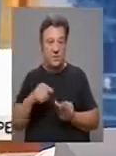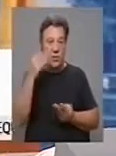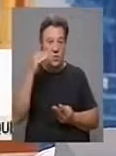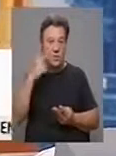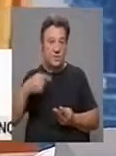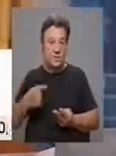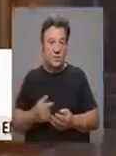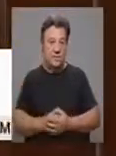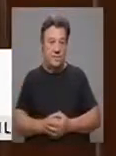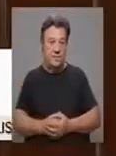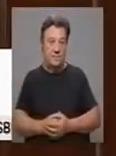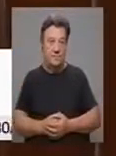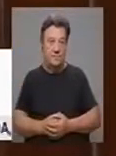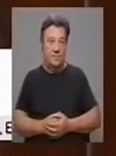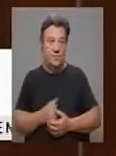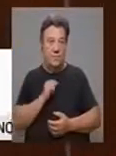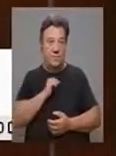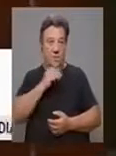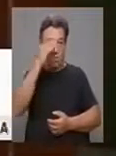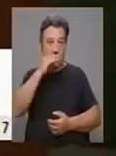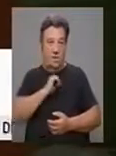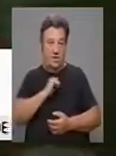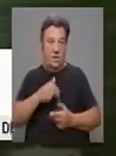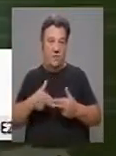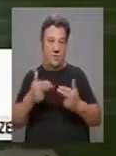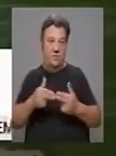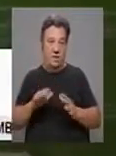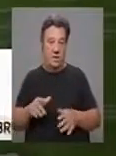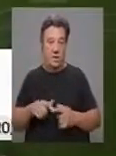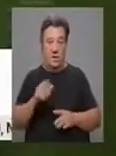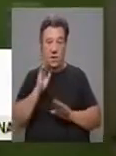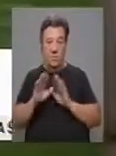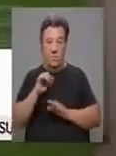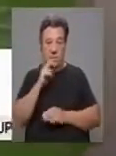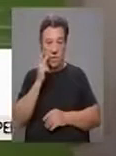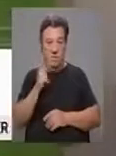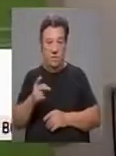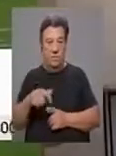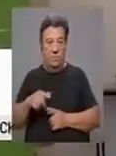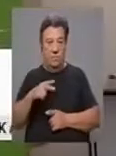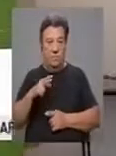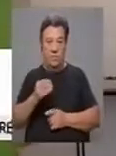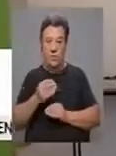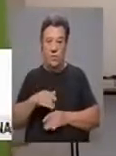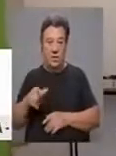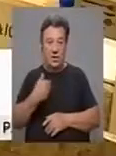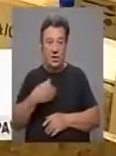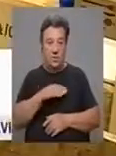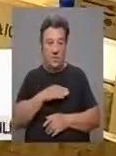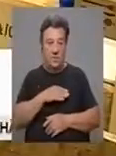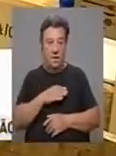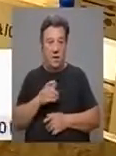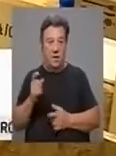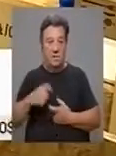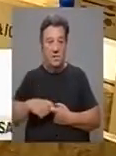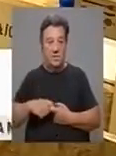especial. O Meu Quarto, A Minha Fronteira. A exposição pode ser vista no Portugal dos Pequenitos, em Coimbra. A